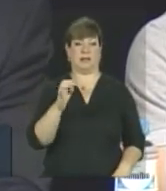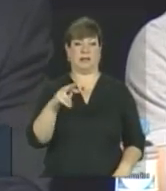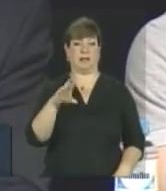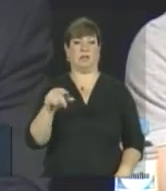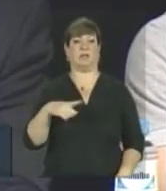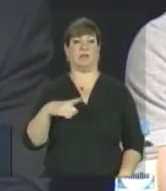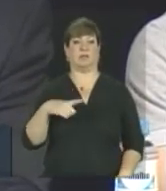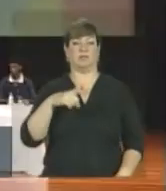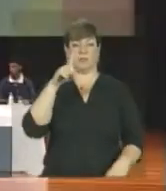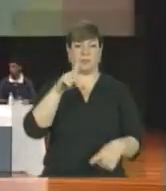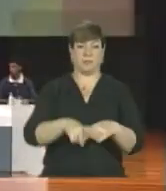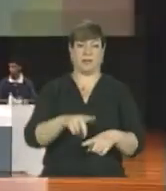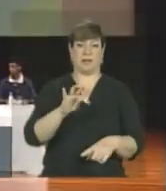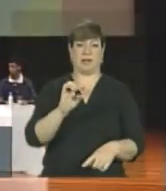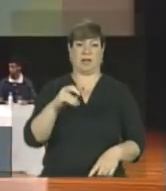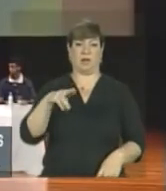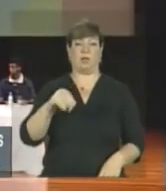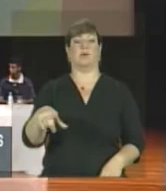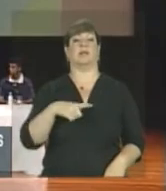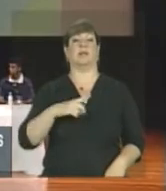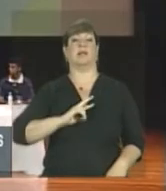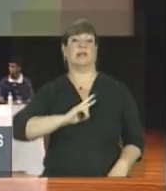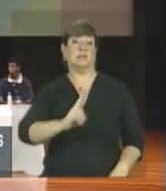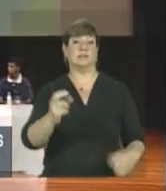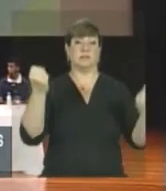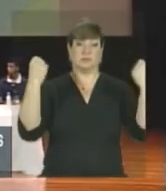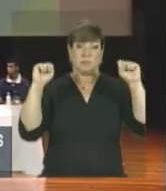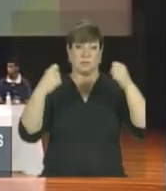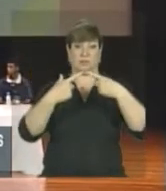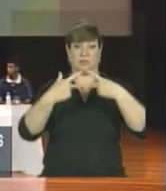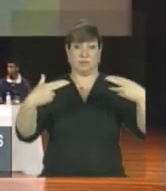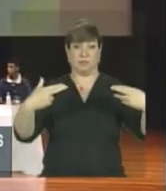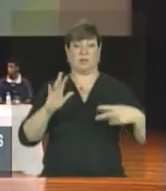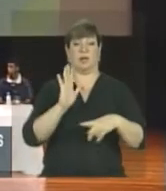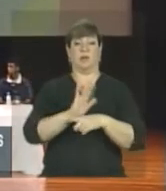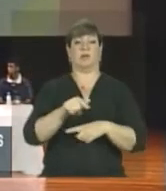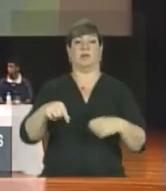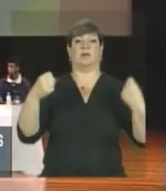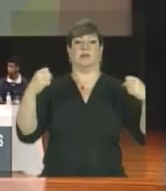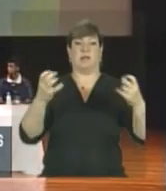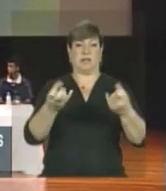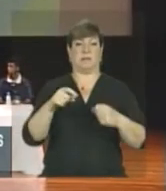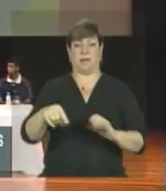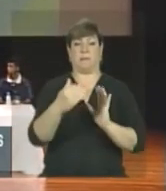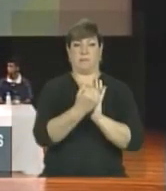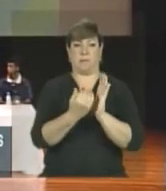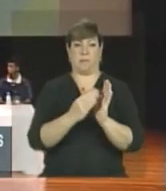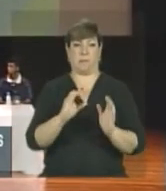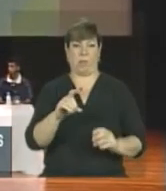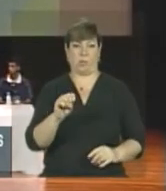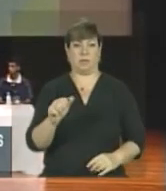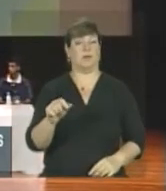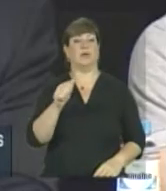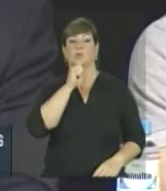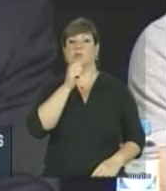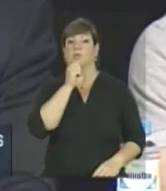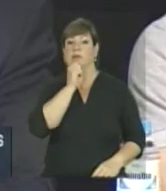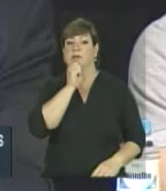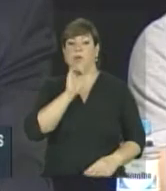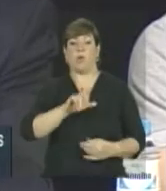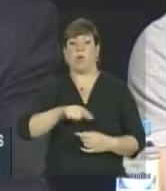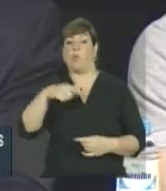absolutamente técnico, é o resultado esportivo que permite ao atleta receber o bolsa, e não há intermediários, o recurso